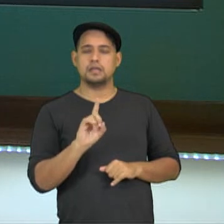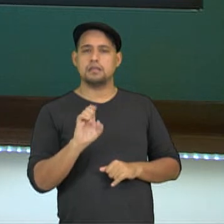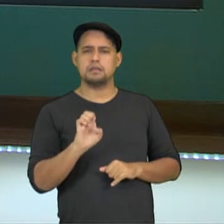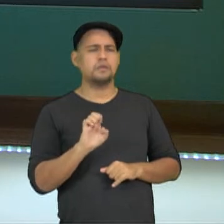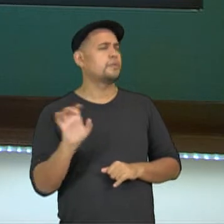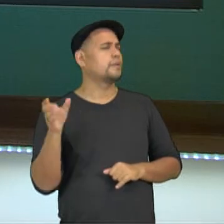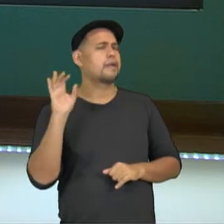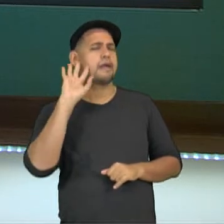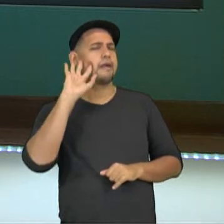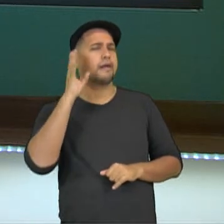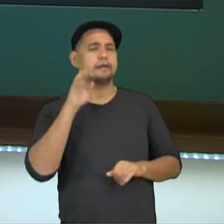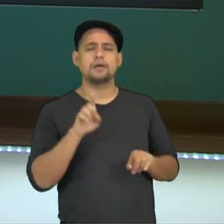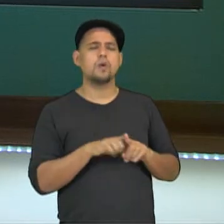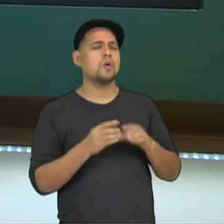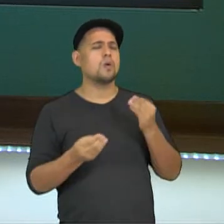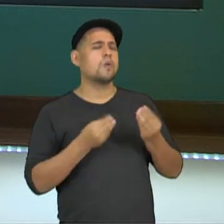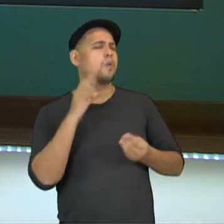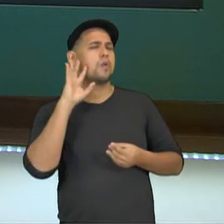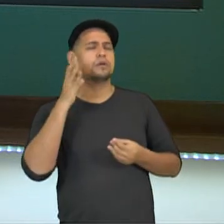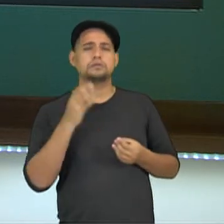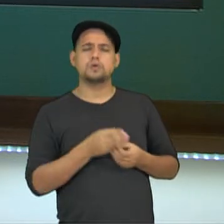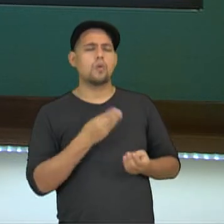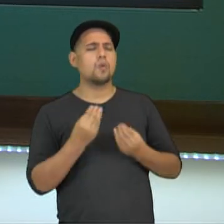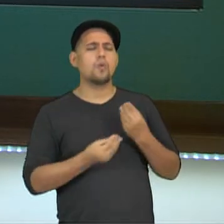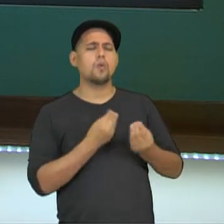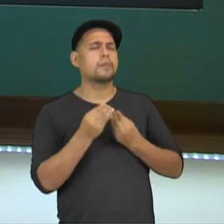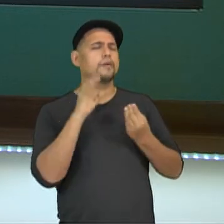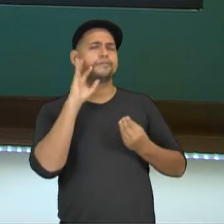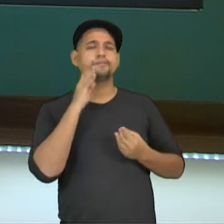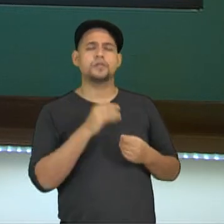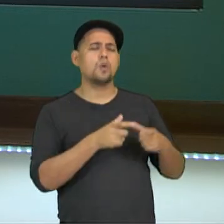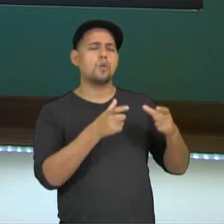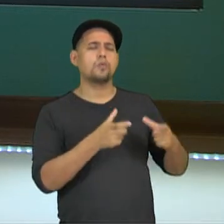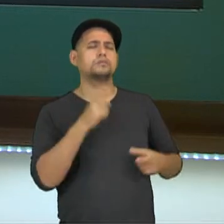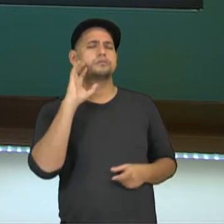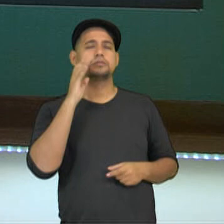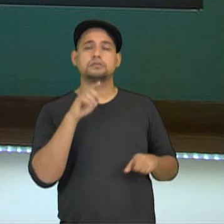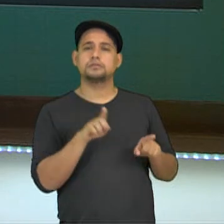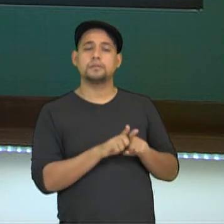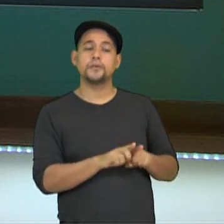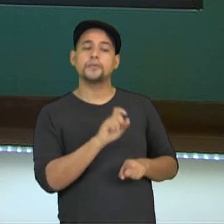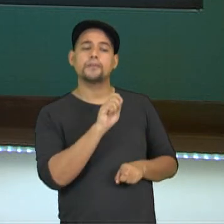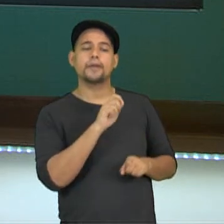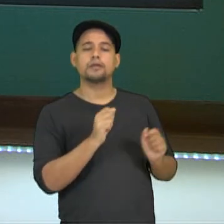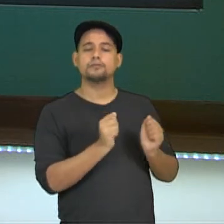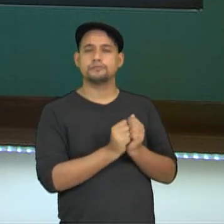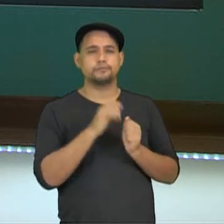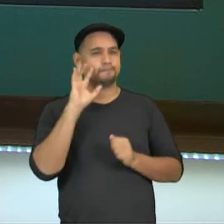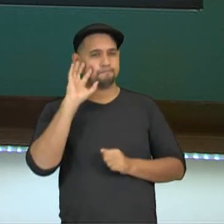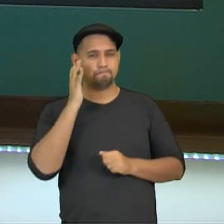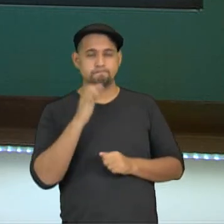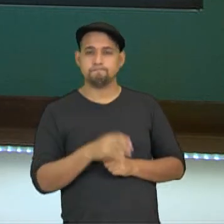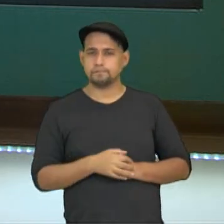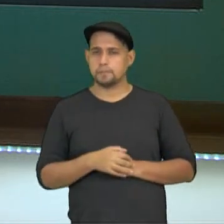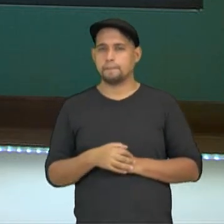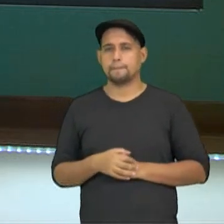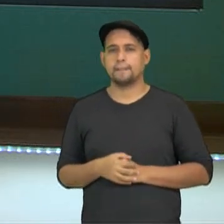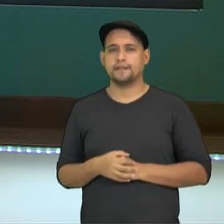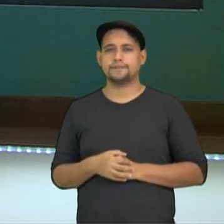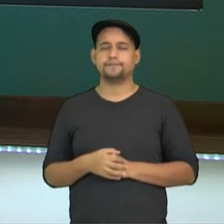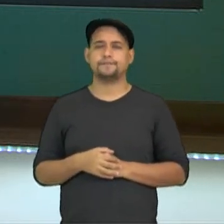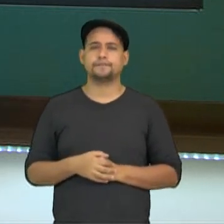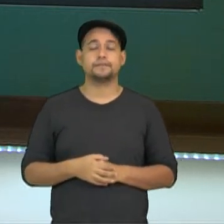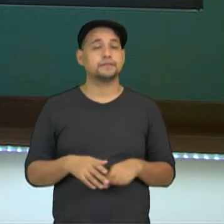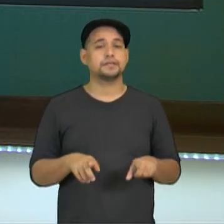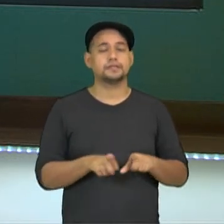que aconteceu, quando, como aconteceu, onde e com quem aconteceram os fatos.